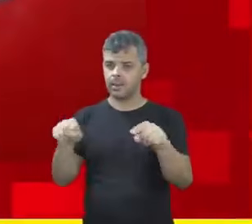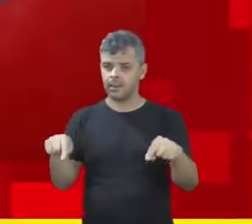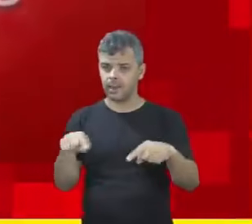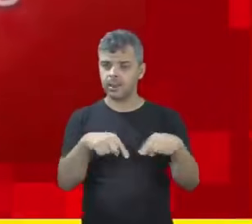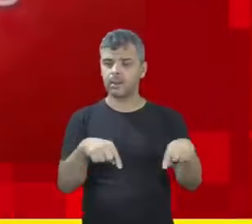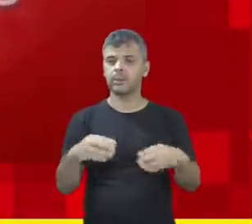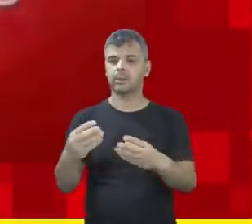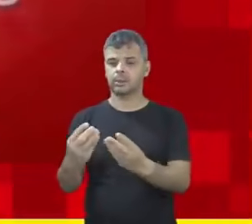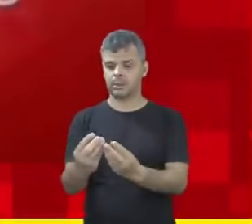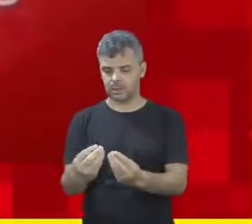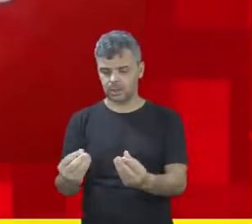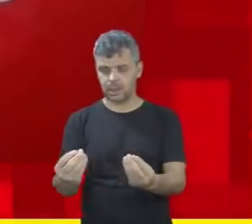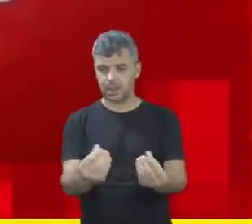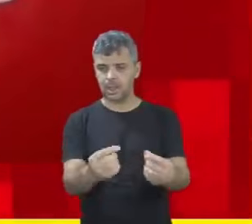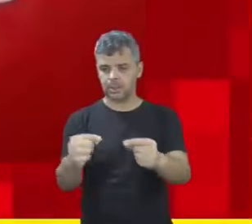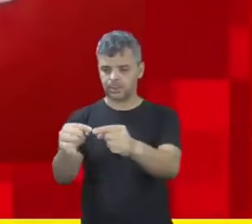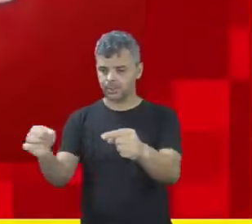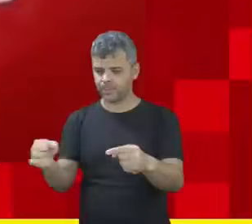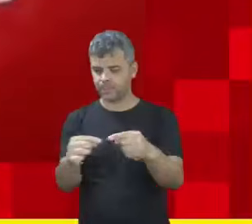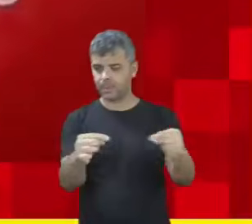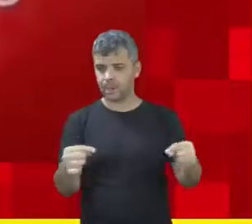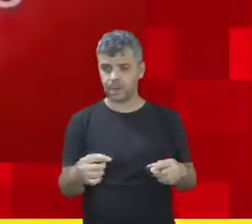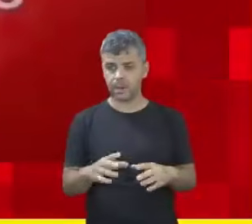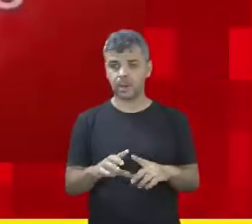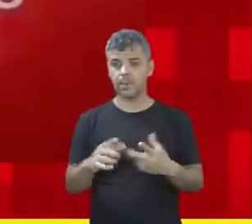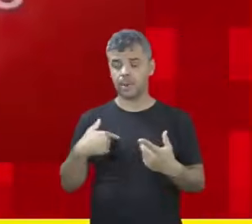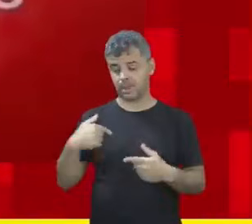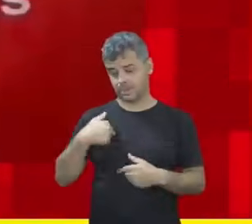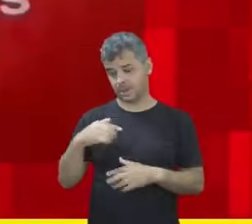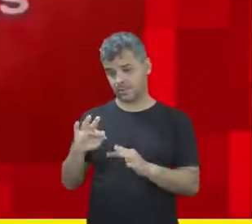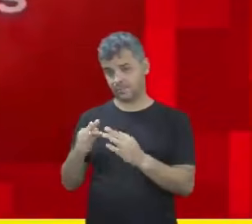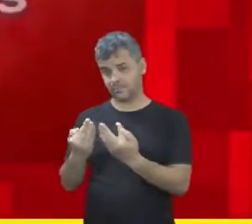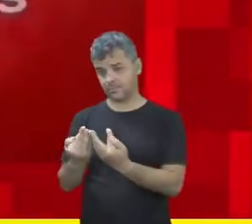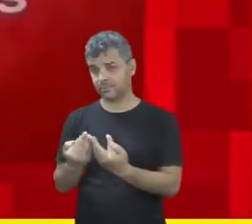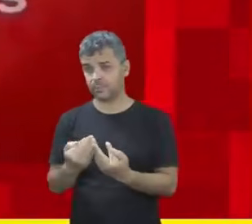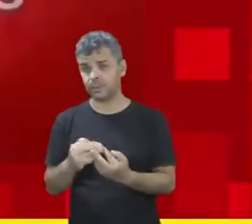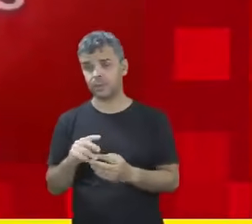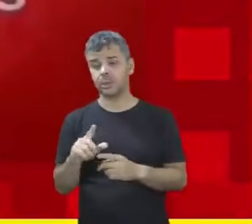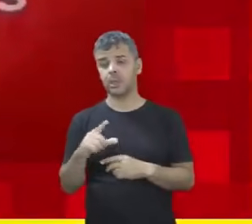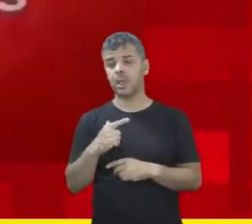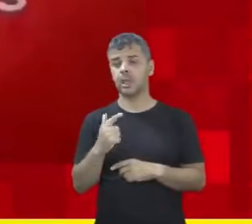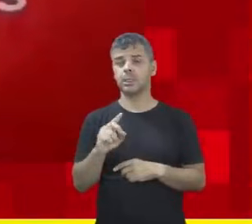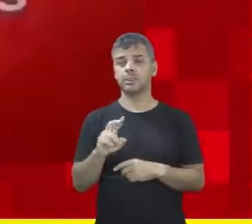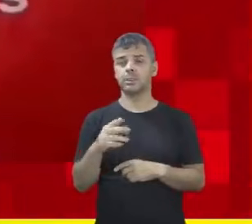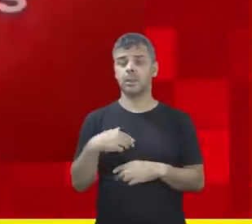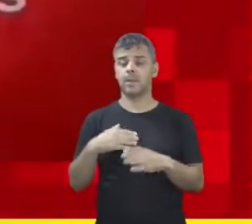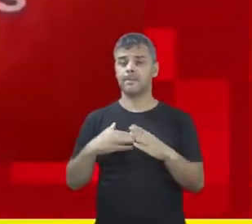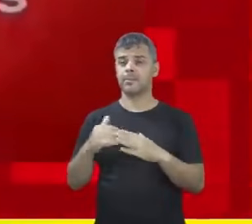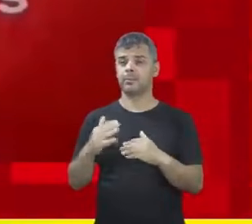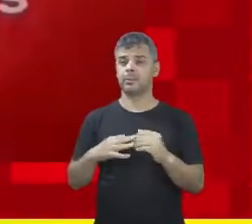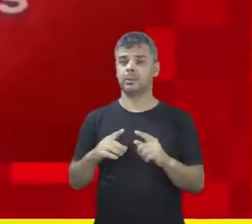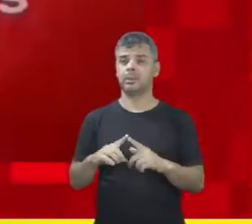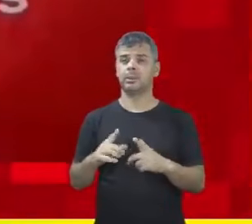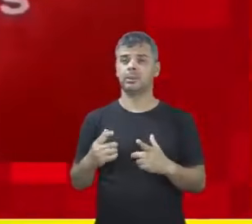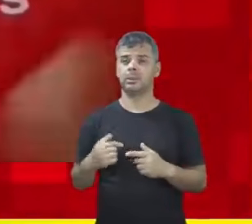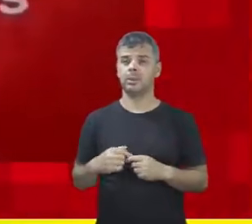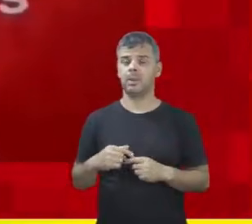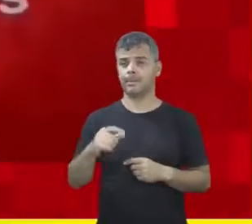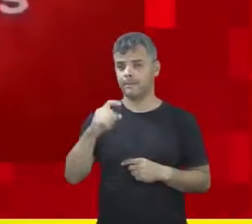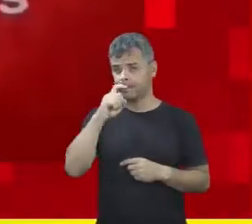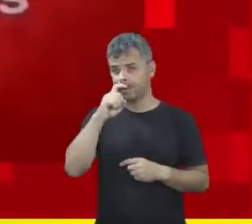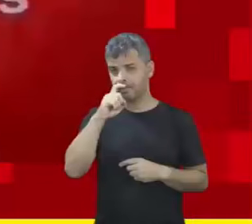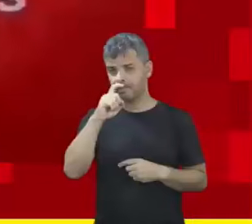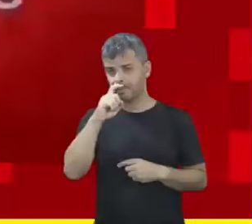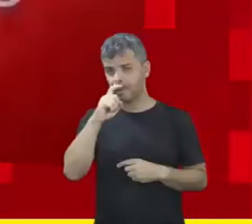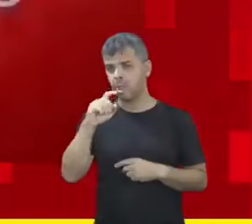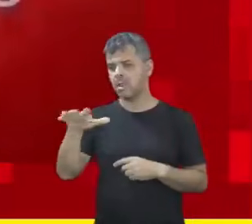minha terra. E assim, mas só que na minha família, ninguém tem a mesma profissão, né? Meu pai é de